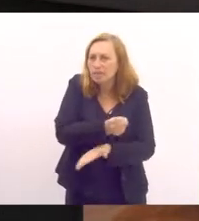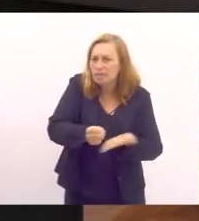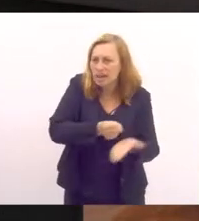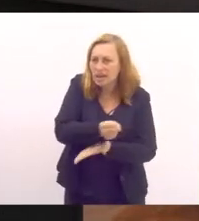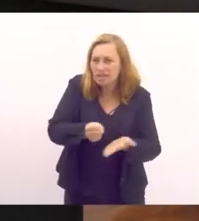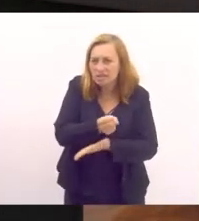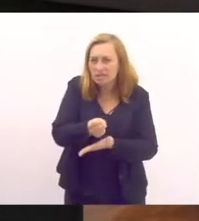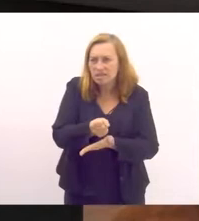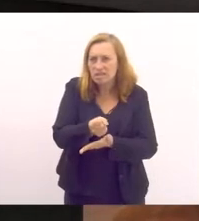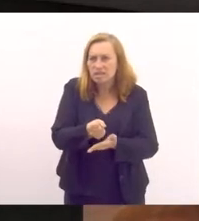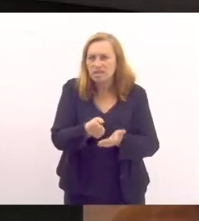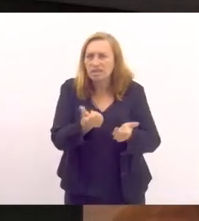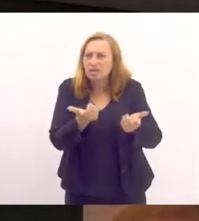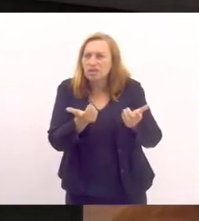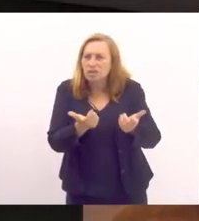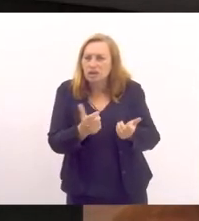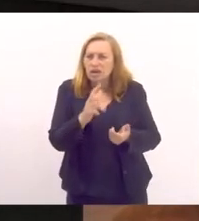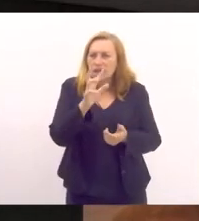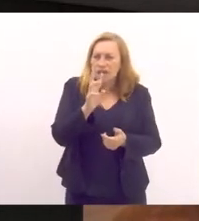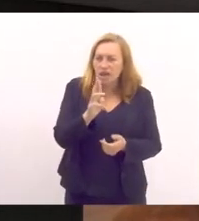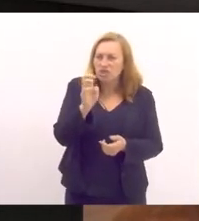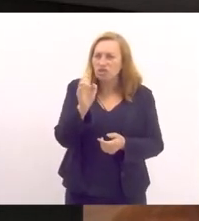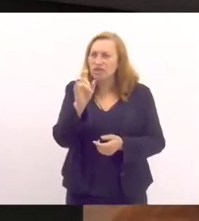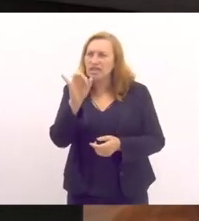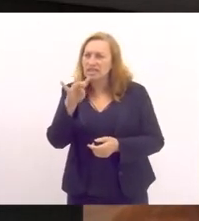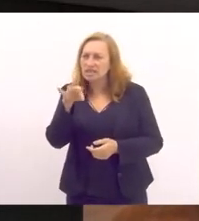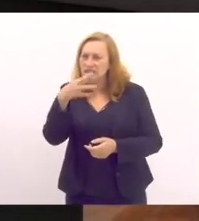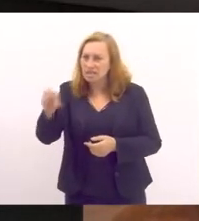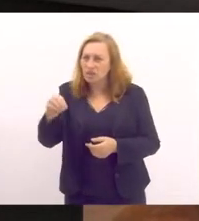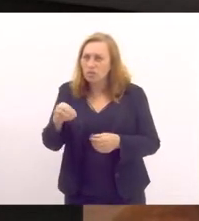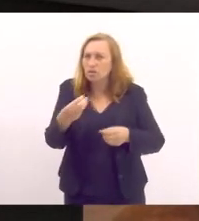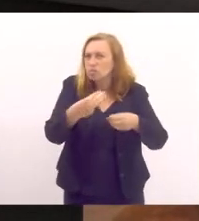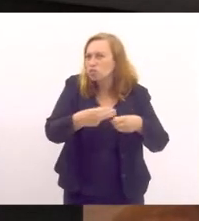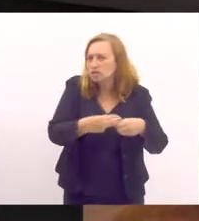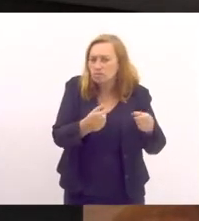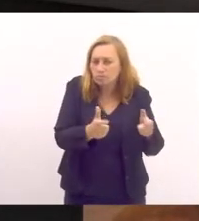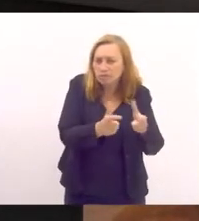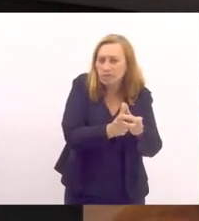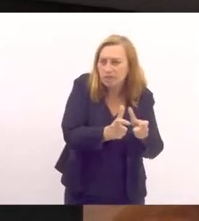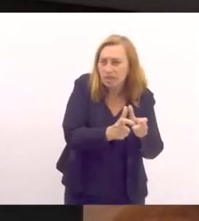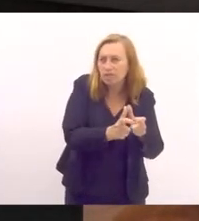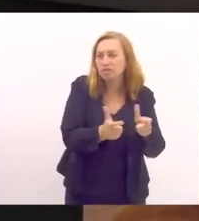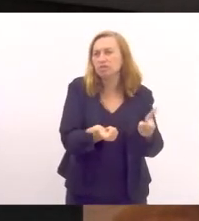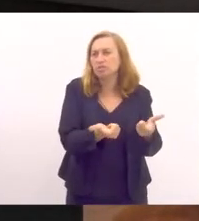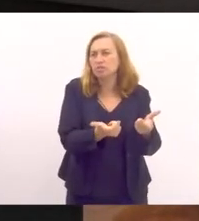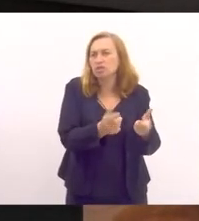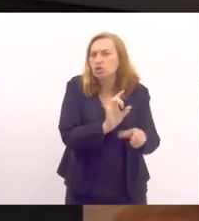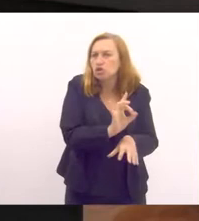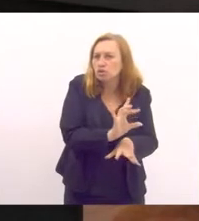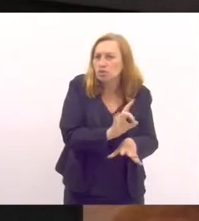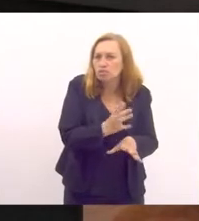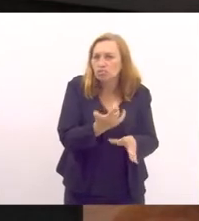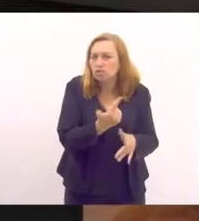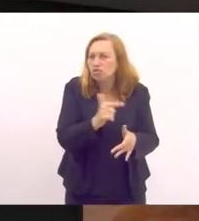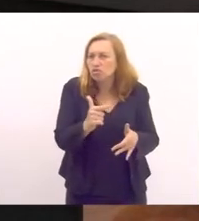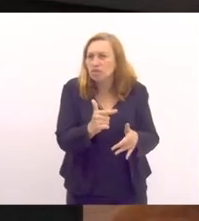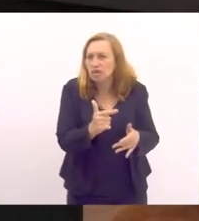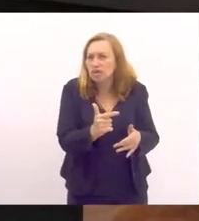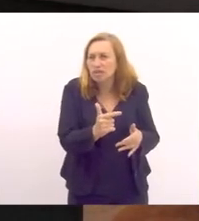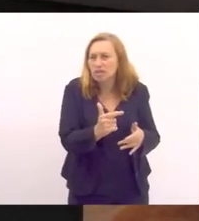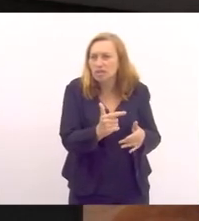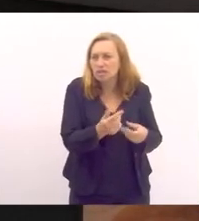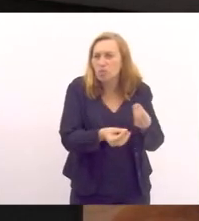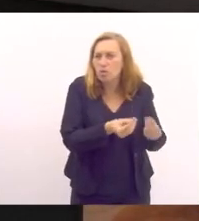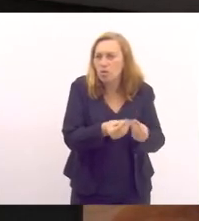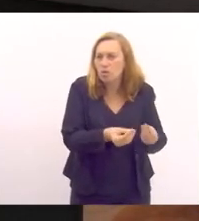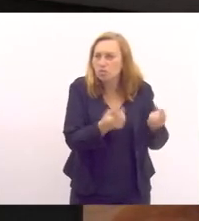da regionalização, né, para que garanta que municípios pequenos, né, que sozinhos não tivessem condições de